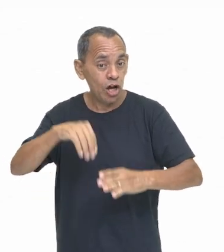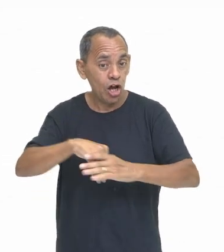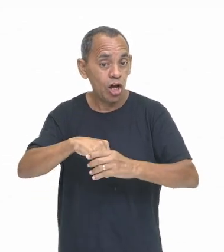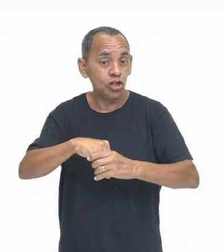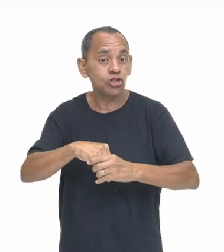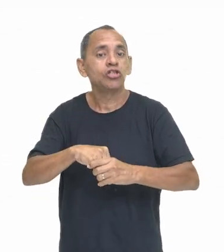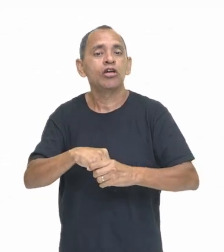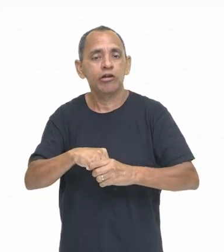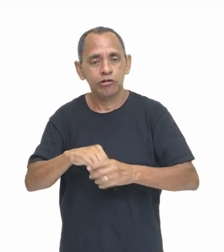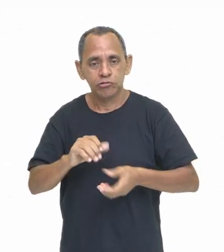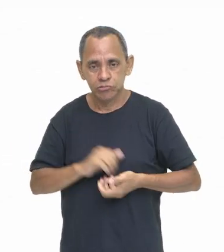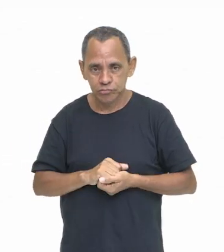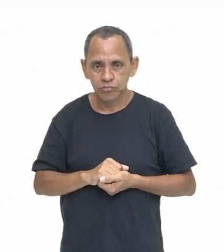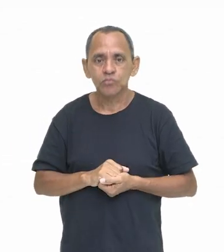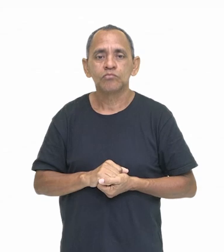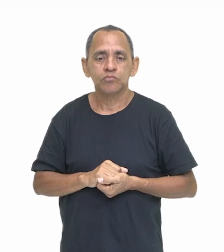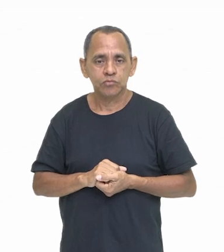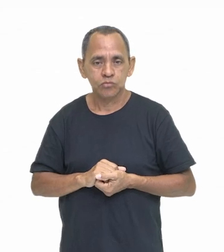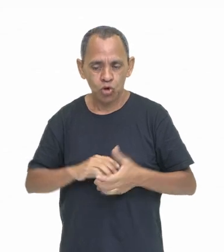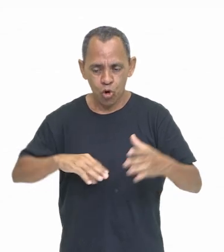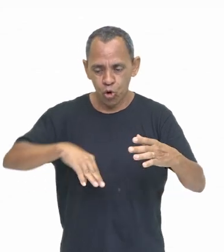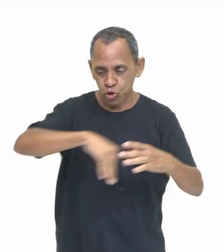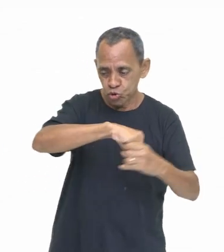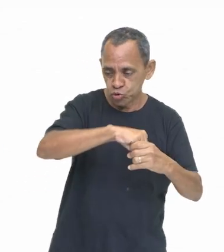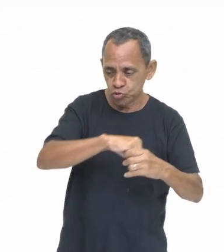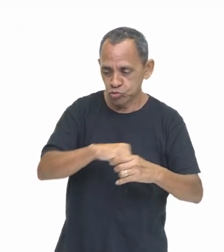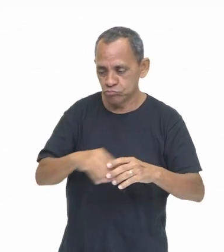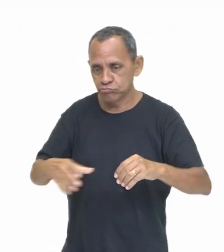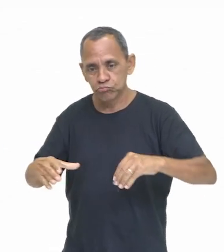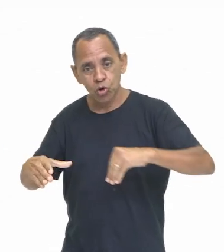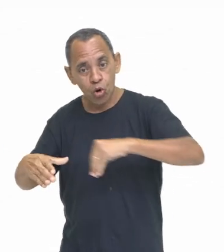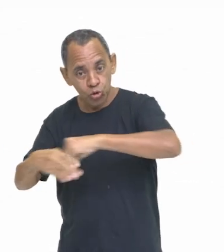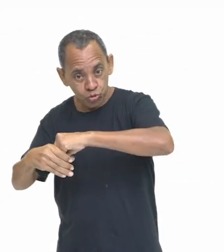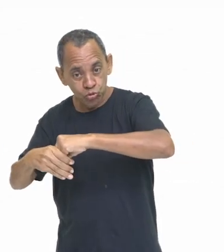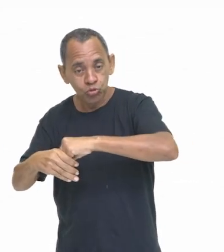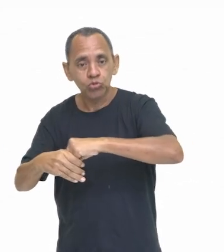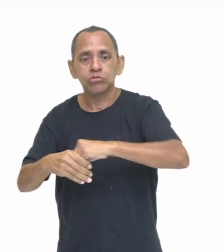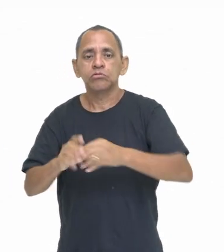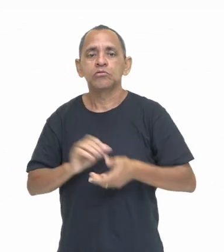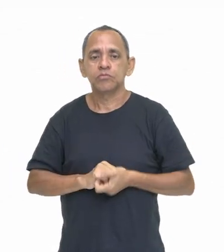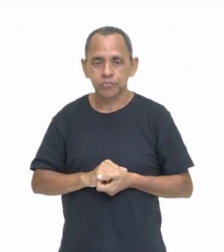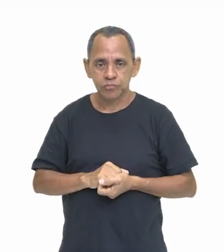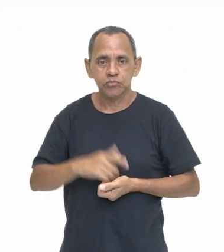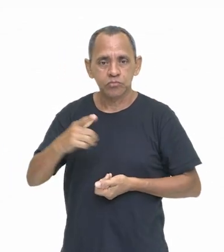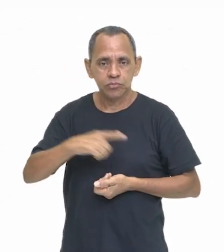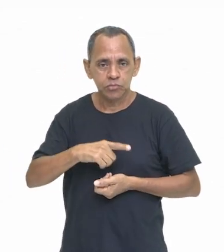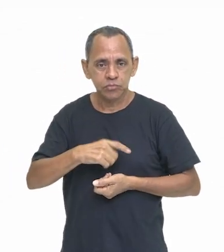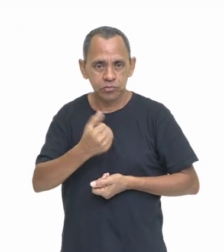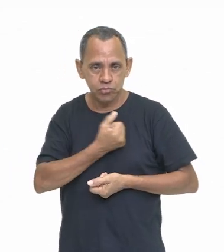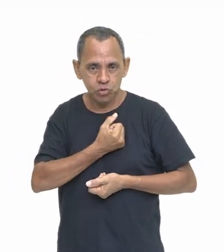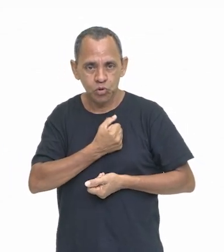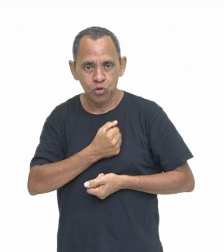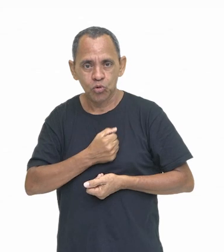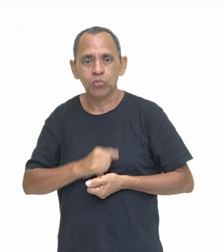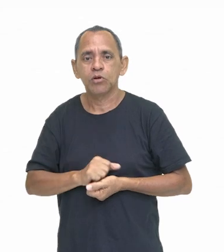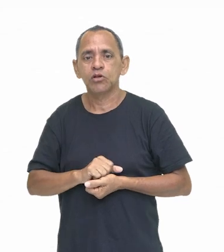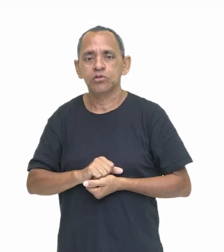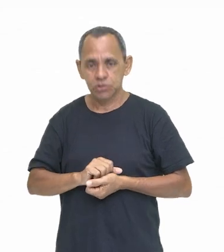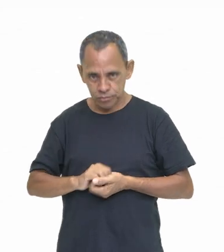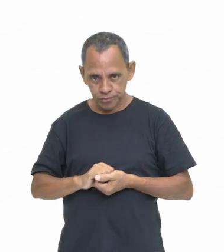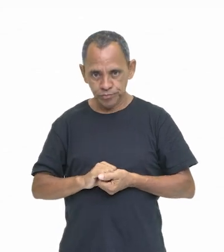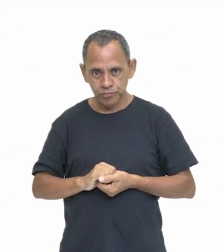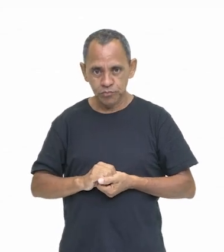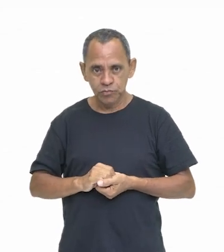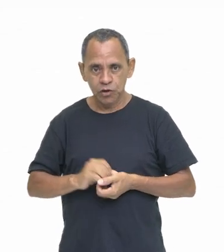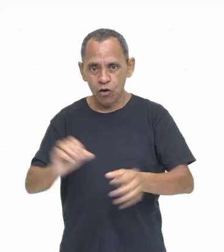ó, dados dois conjuntos não vazios, A e B, uma função de A em B